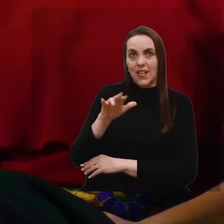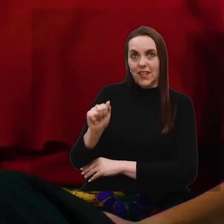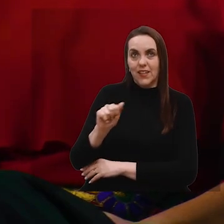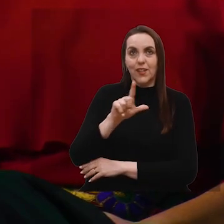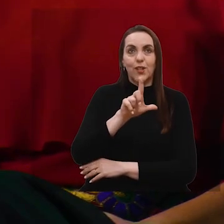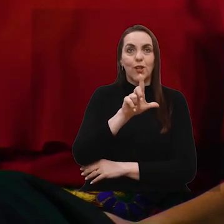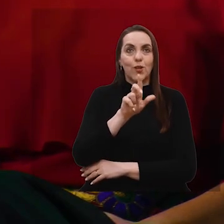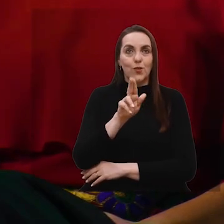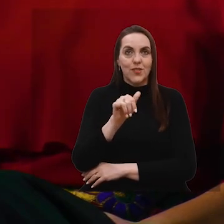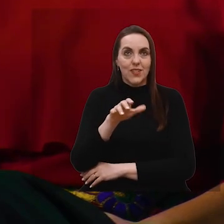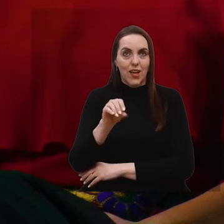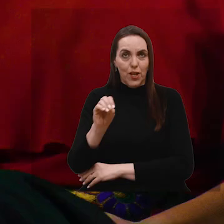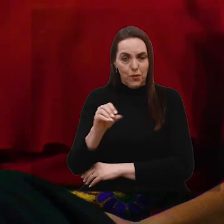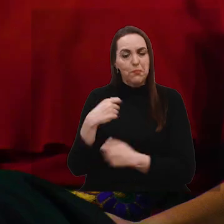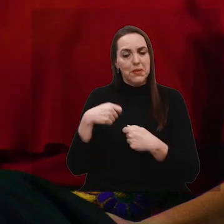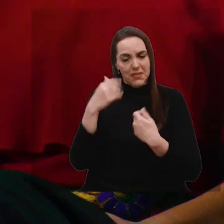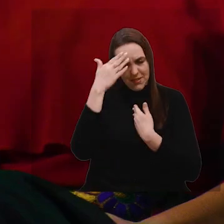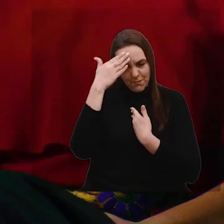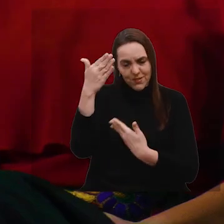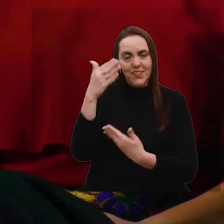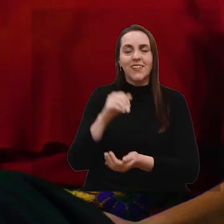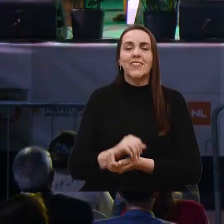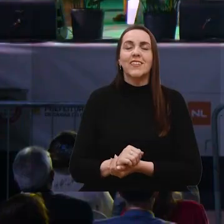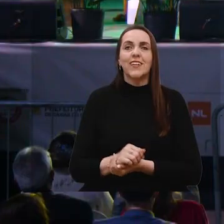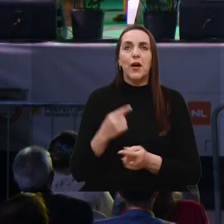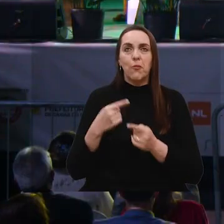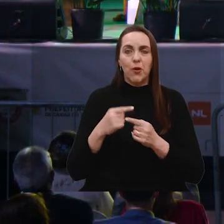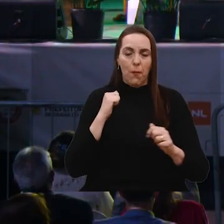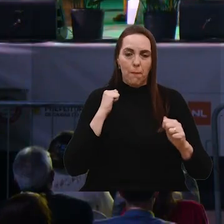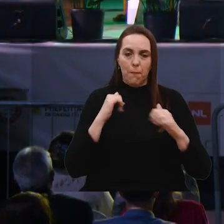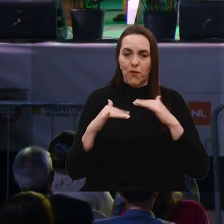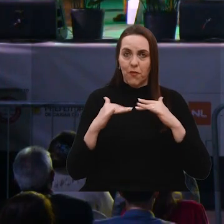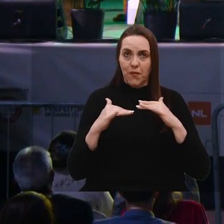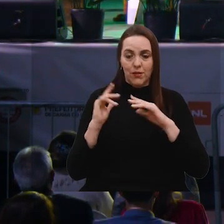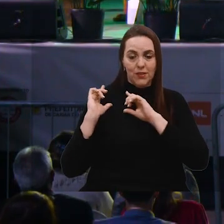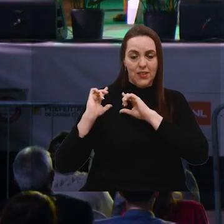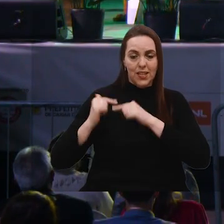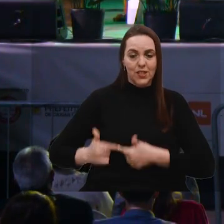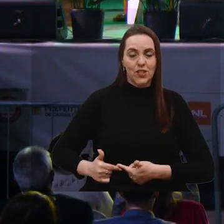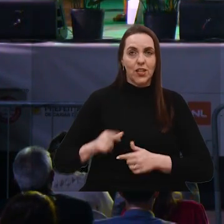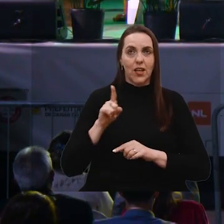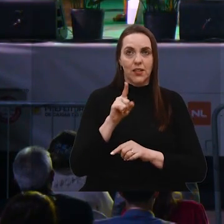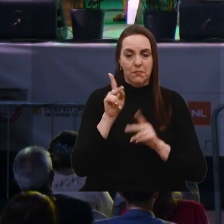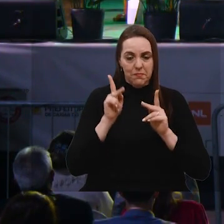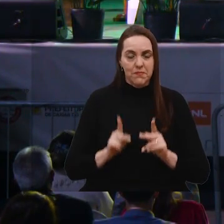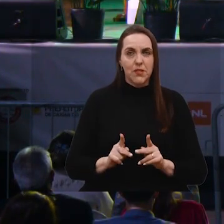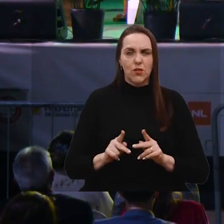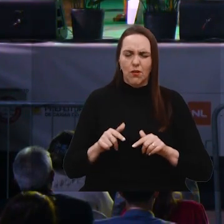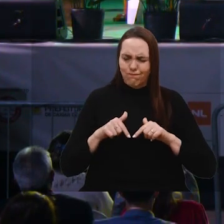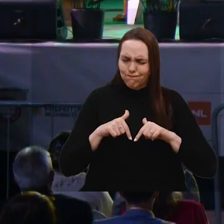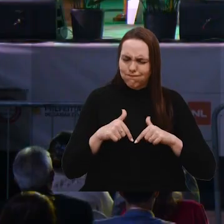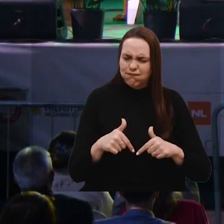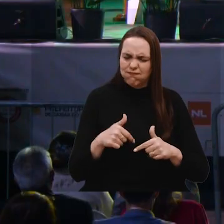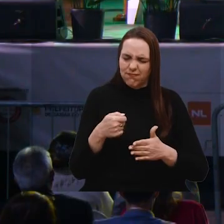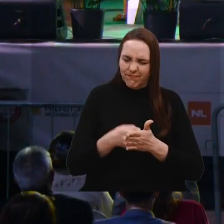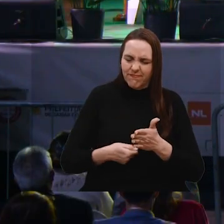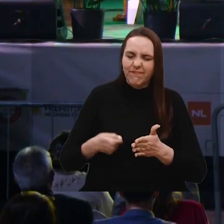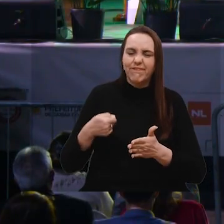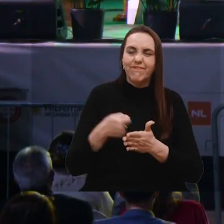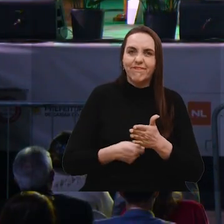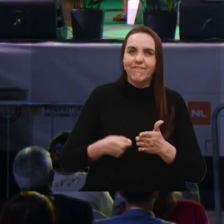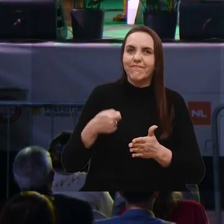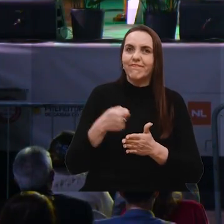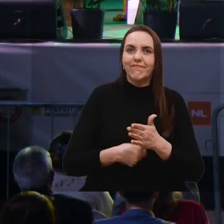é a Priscila e ao Luciano que a gente precisa agradecer. Afinal, o movimento tradicionalista ganhou alguém que atuou